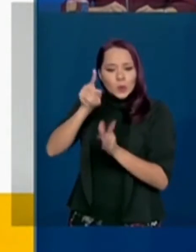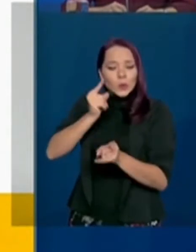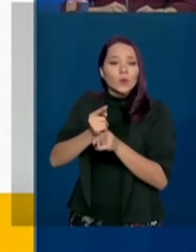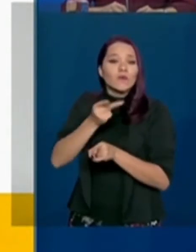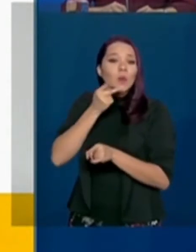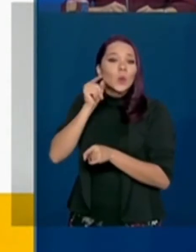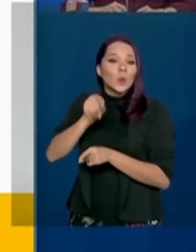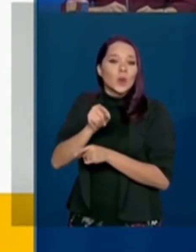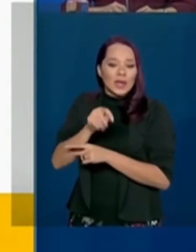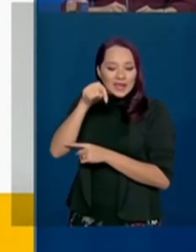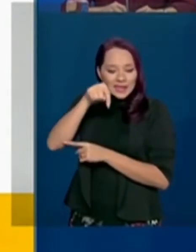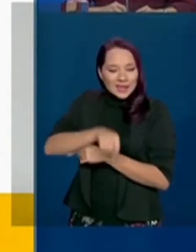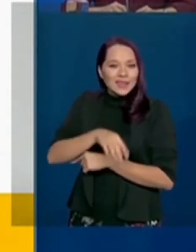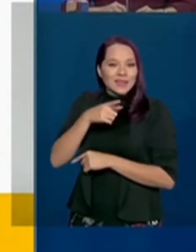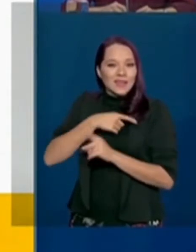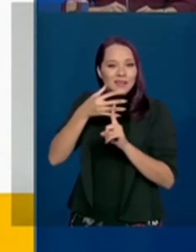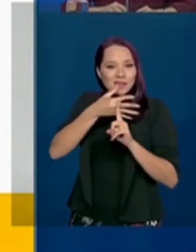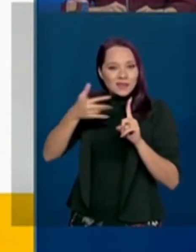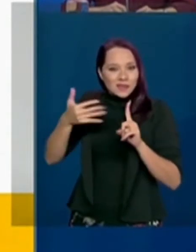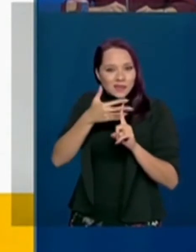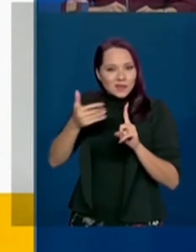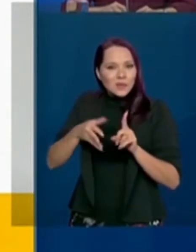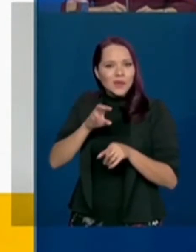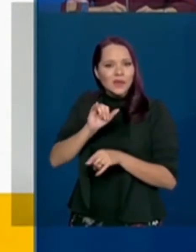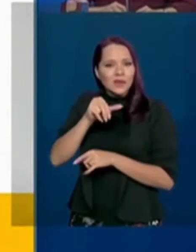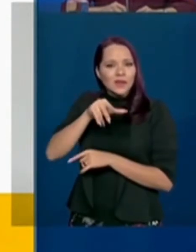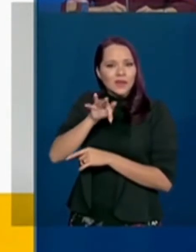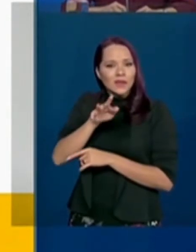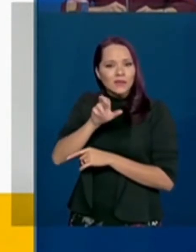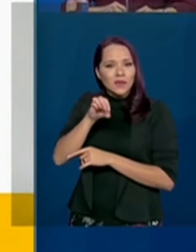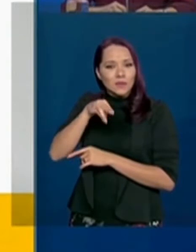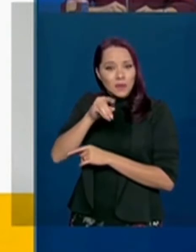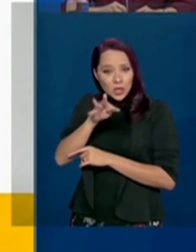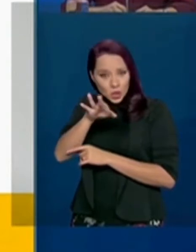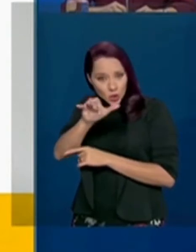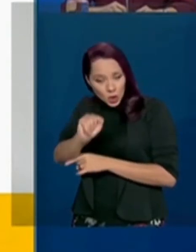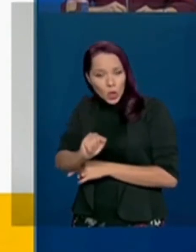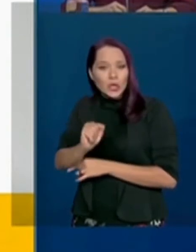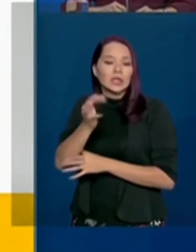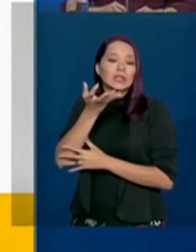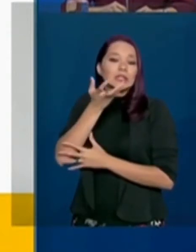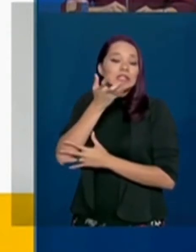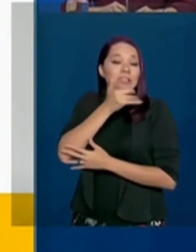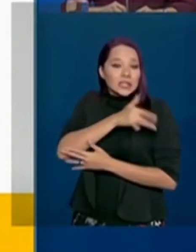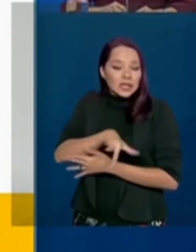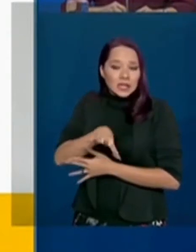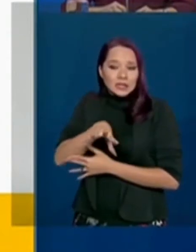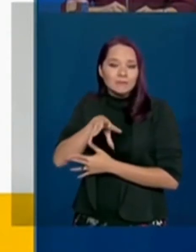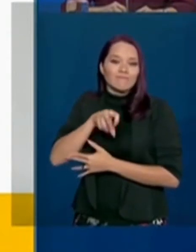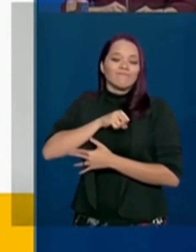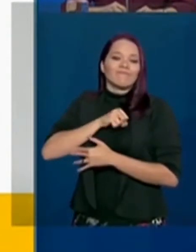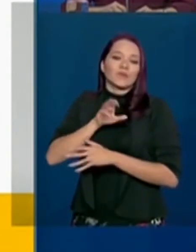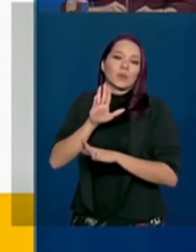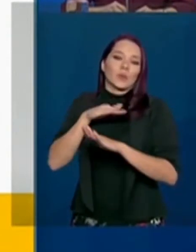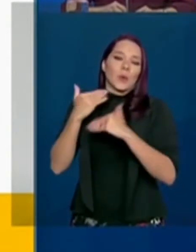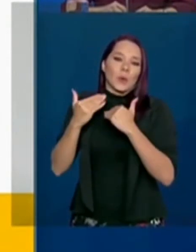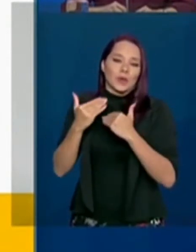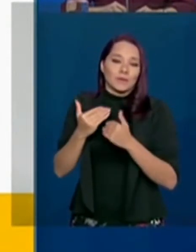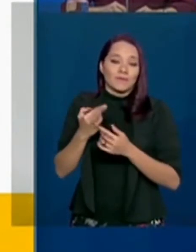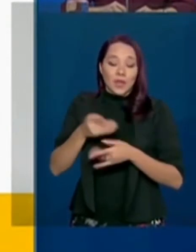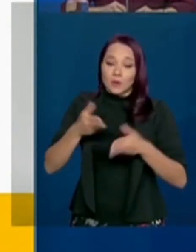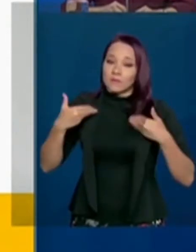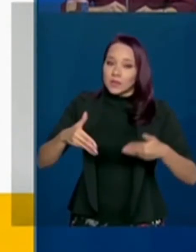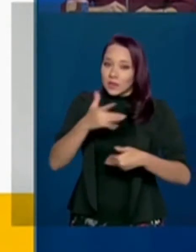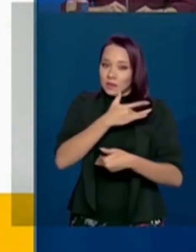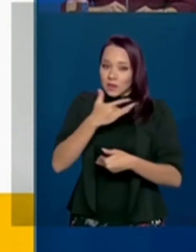conta da ocorrência de síndrome inflamatória multissistêmica grave em crianças, levando a óbito. Então, o Ministério da Saúde, mais uma